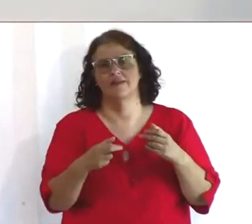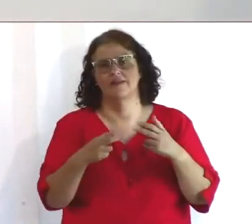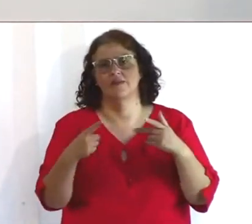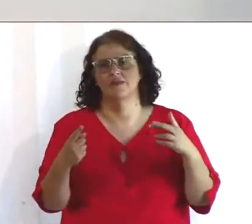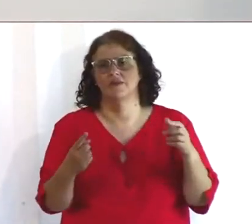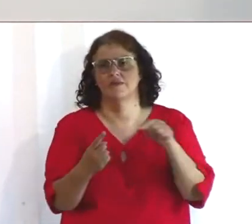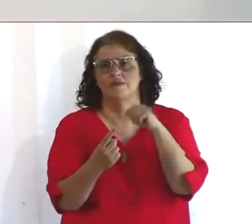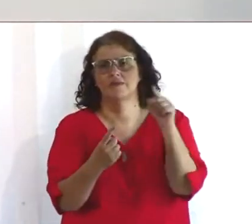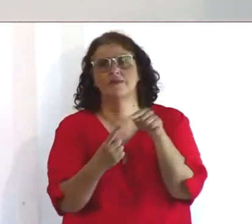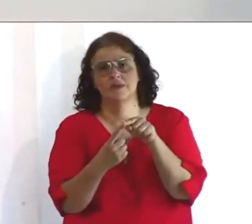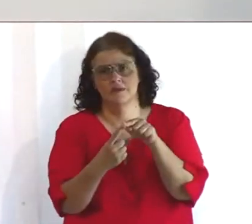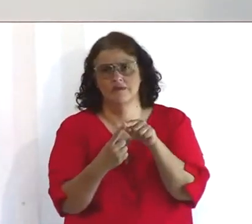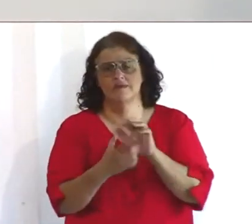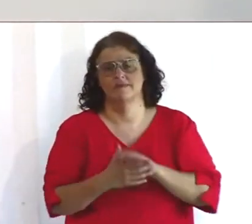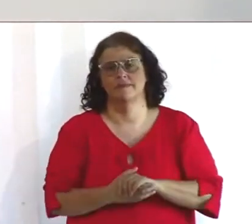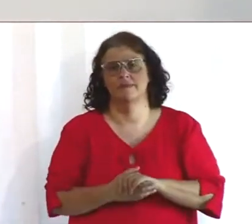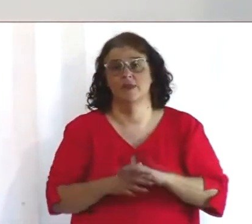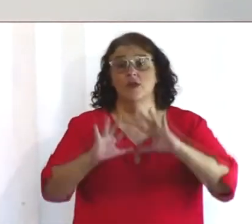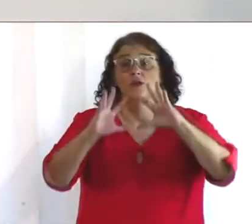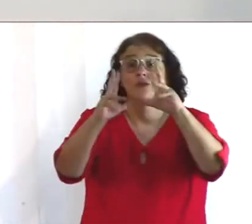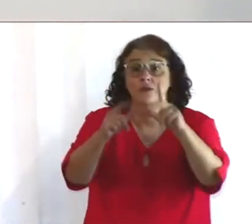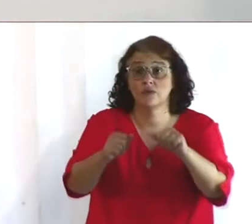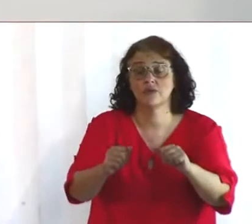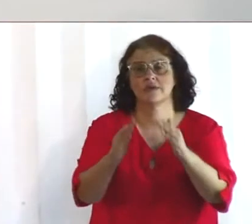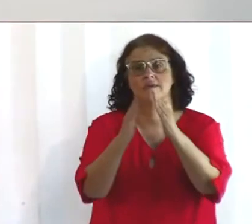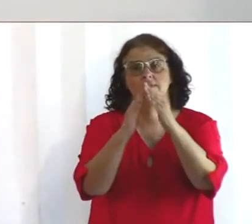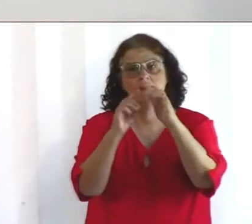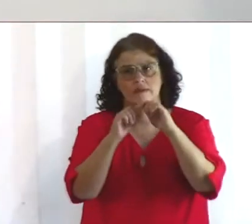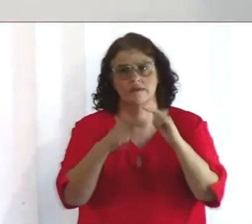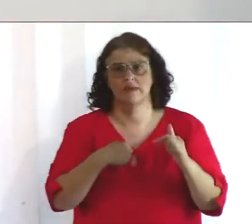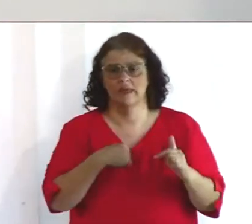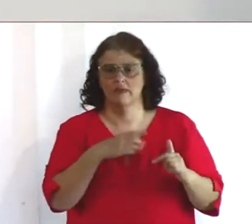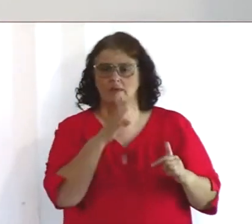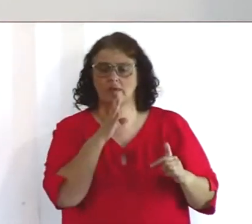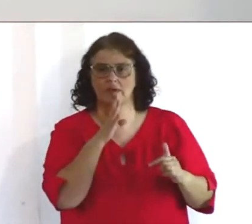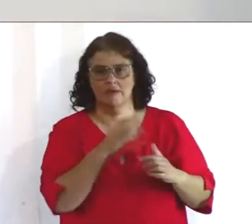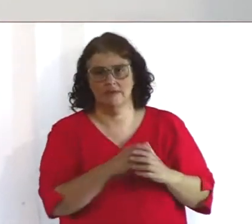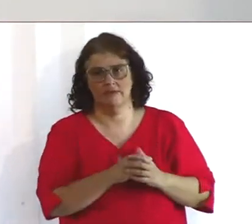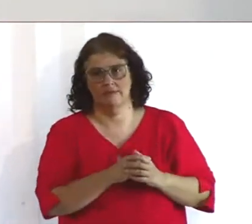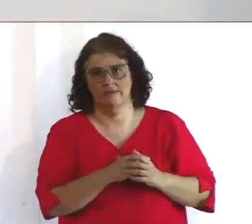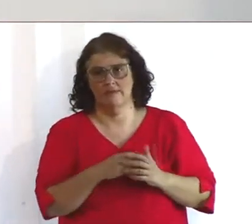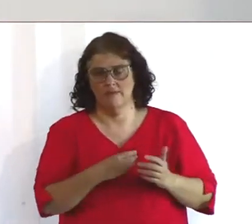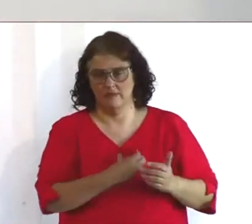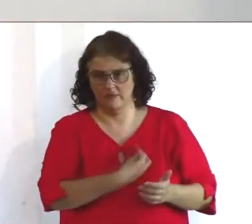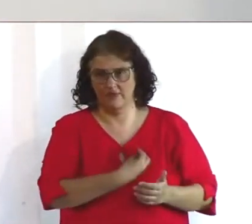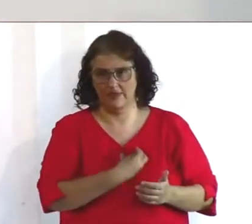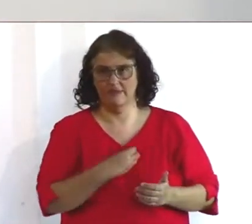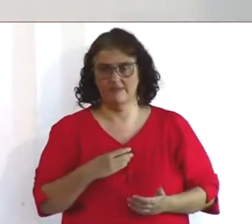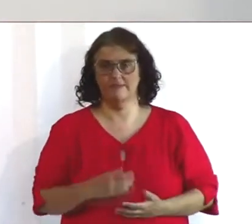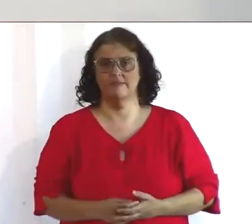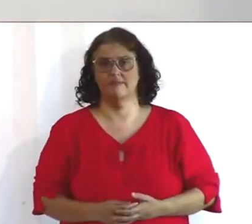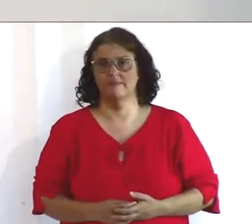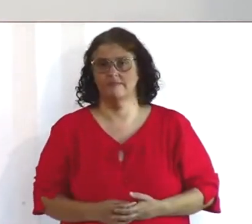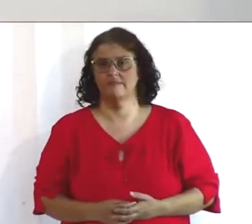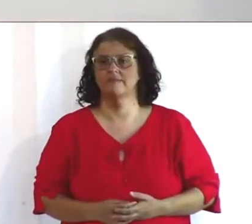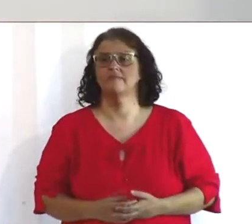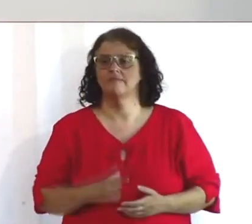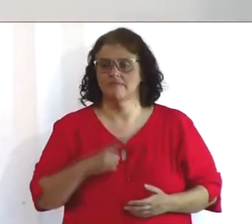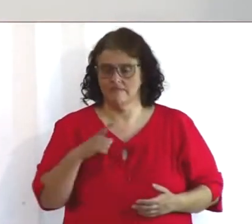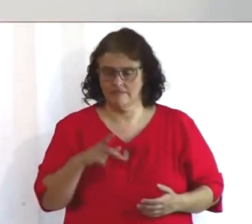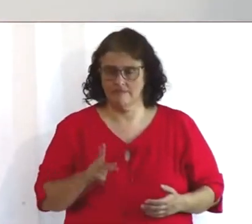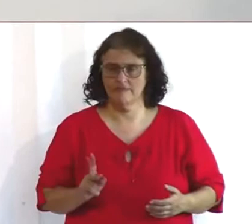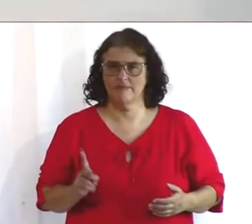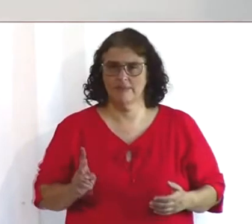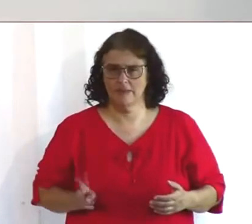irmãos, todas as igrejas que eu conheci ao longo dessa minha vida, sempre tiveram grande potencial de serviço. Mas meus irmãos queridos